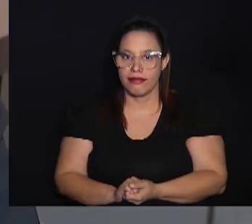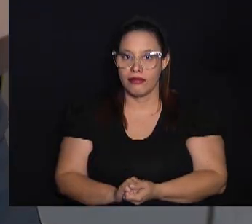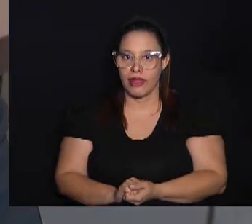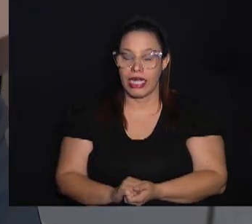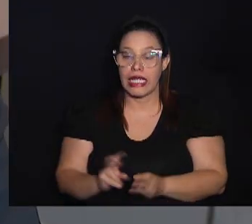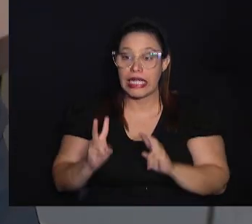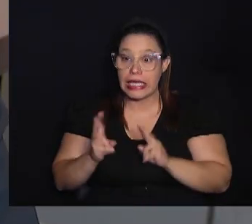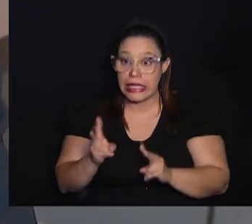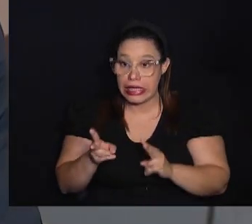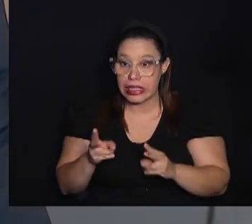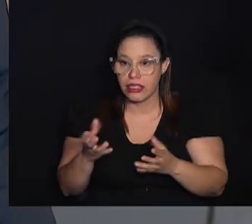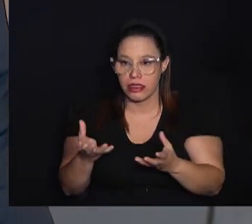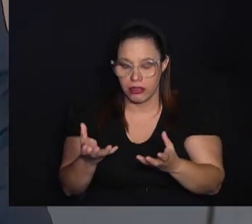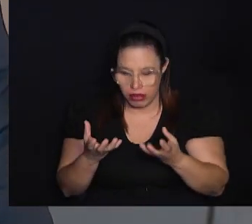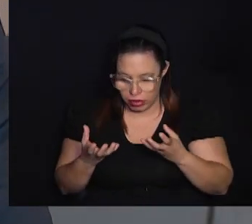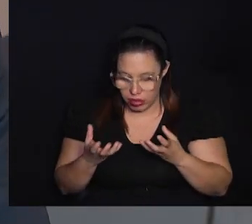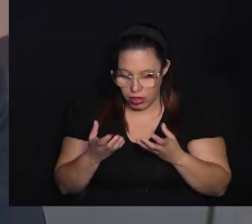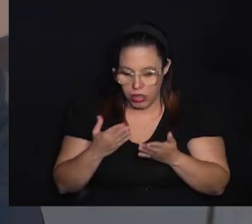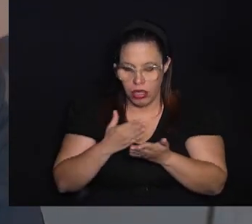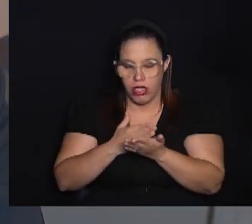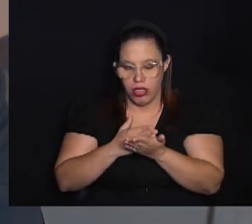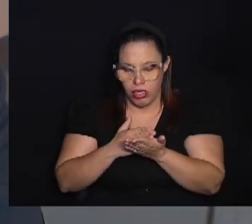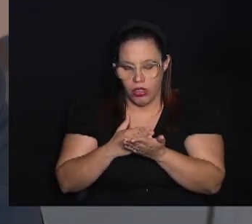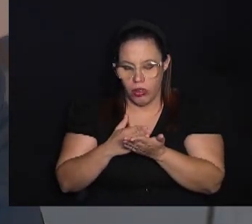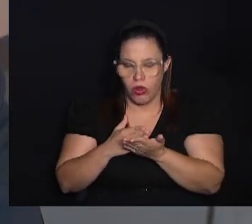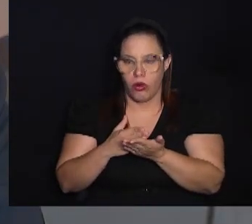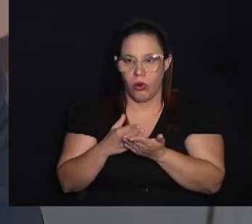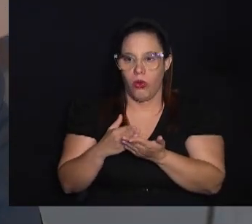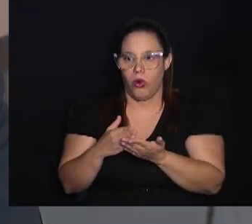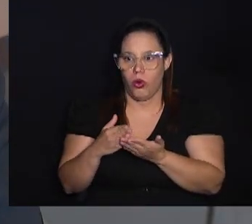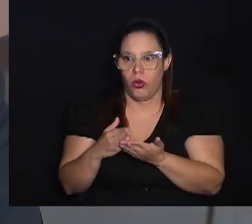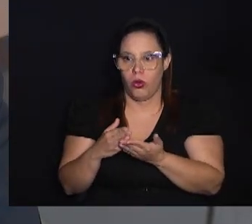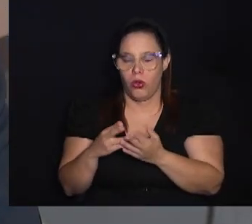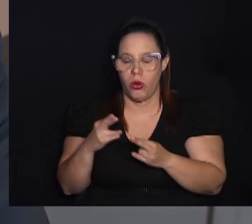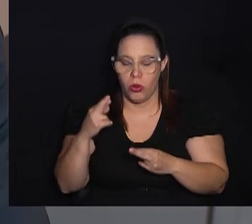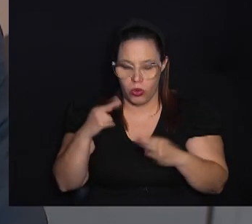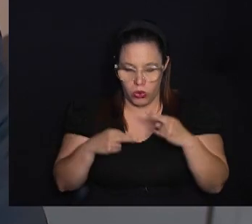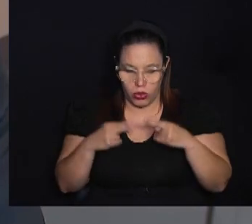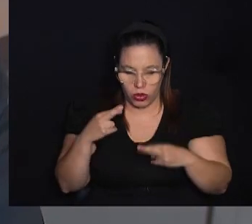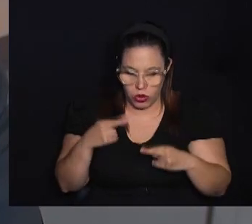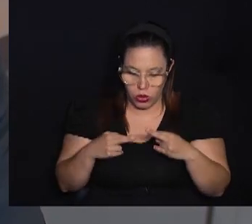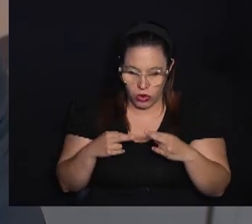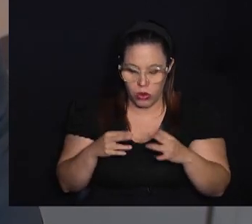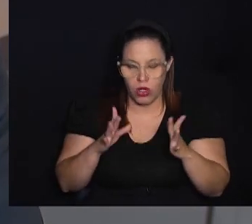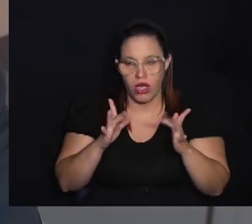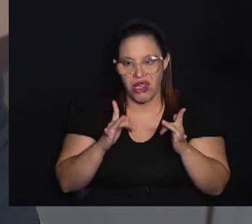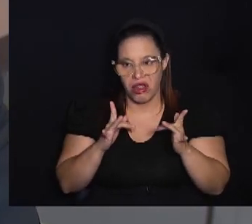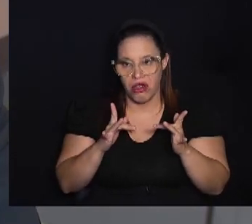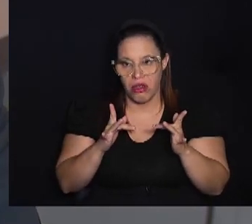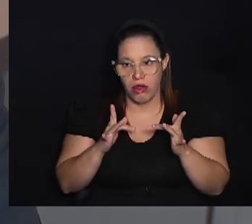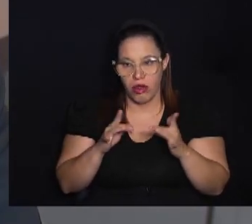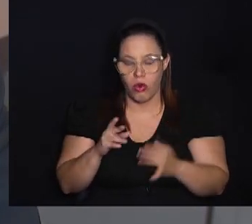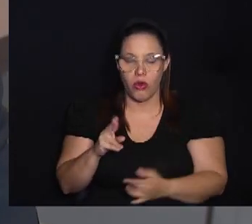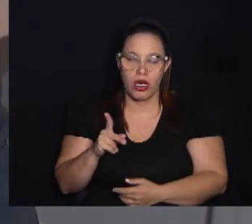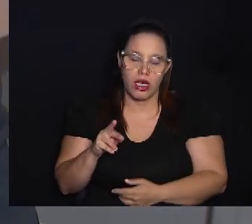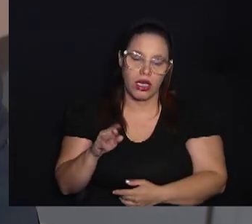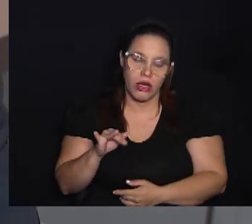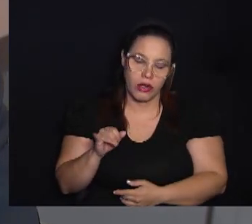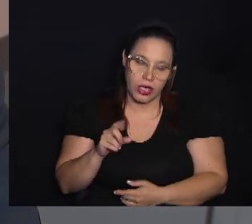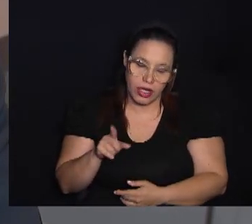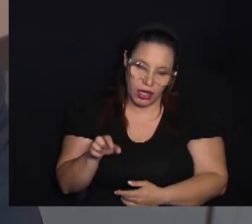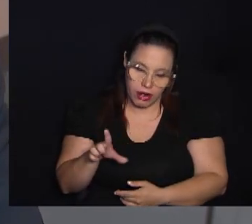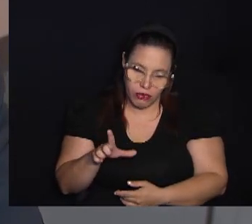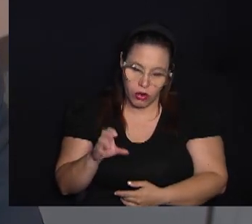Sempre que você iniciar numa relação, seja ela de namoro, de união estável ou de